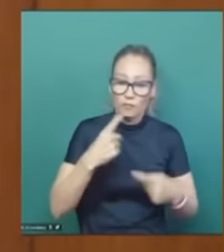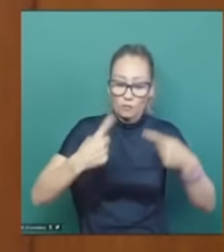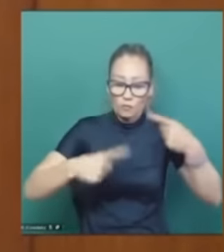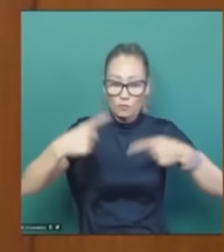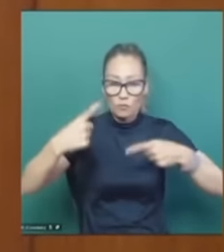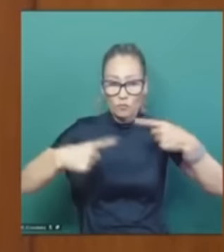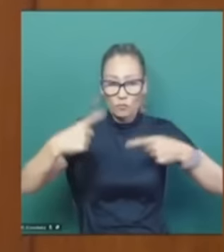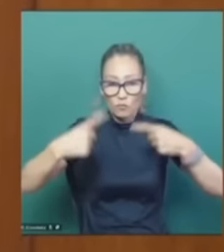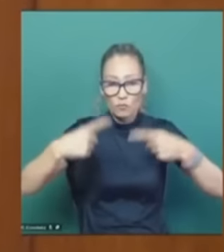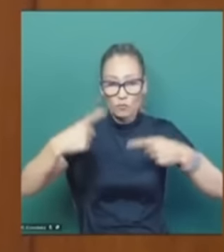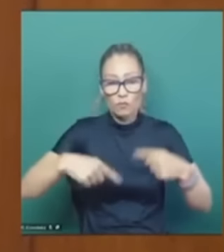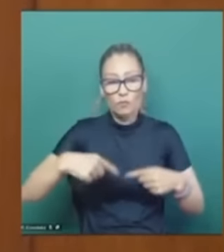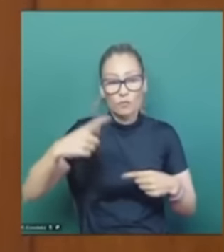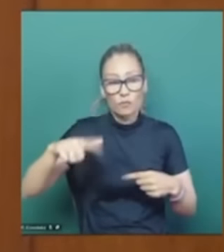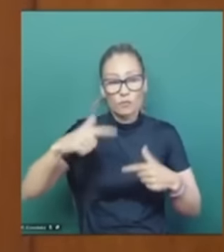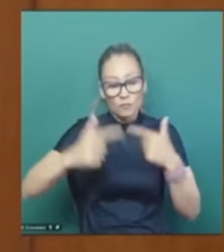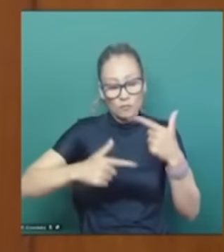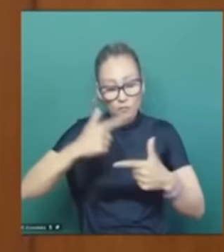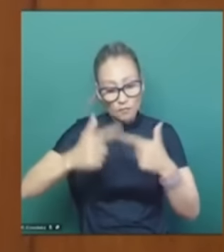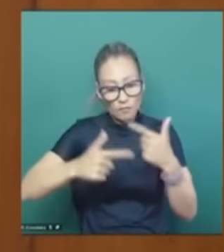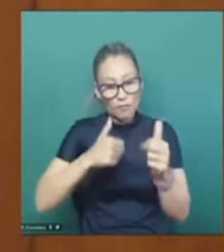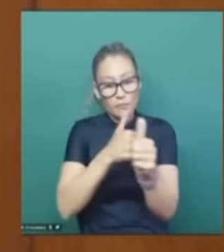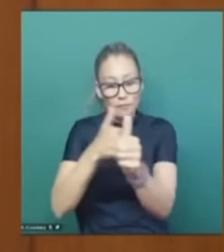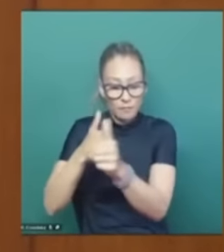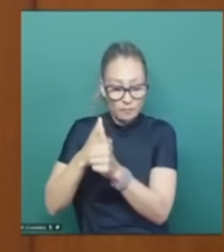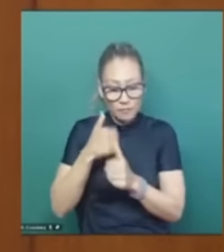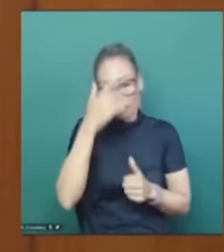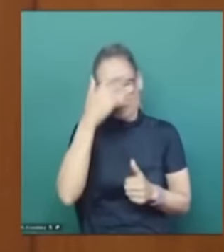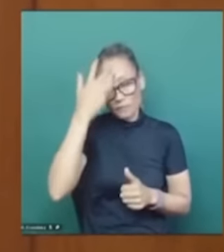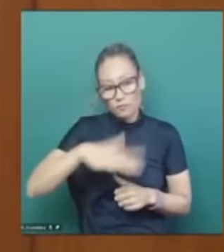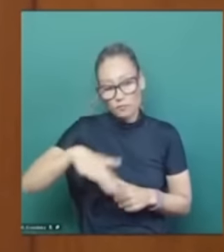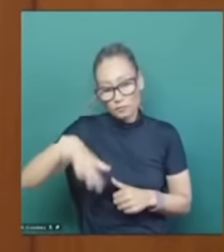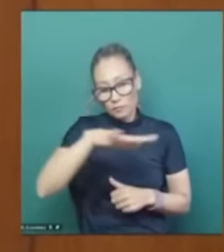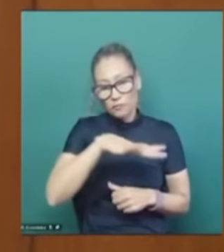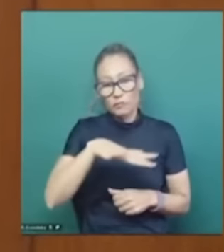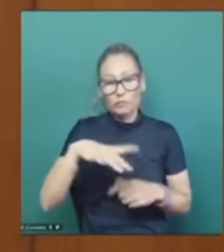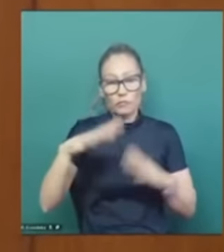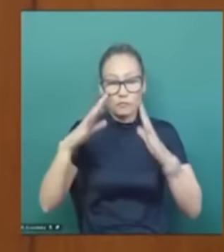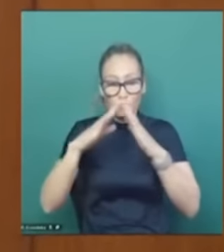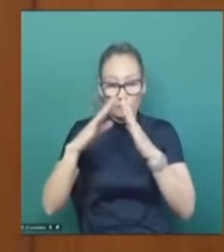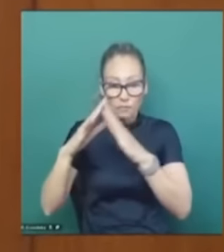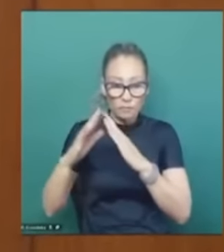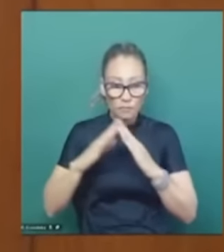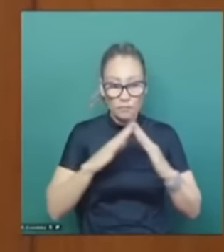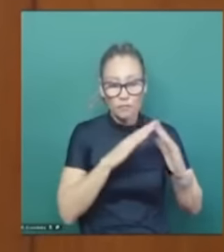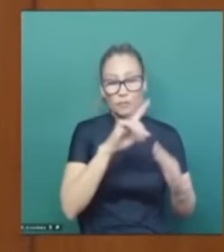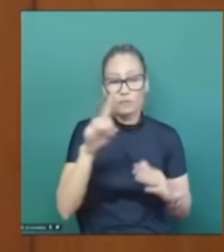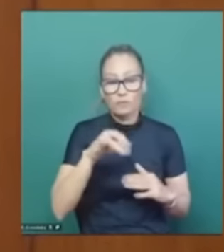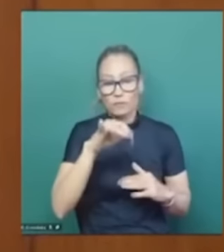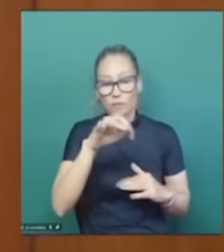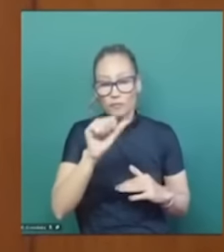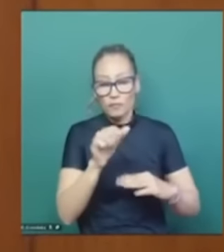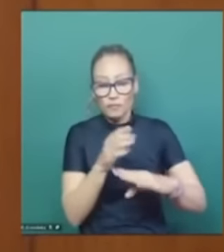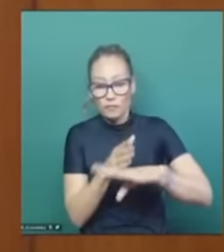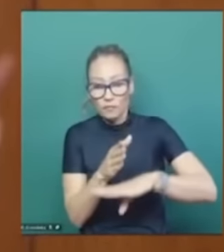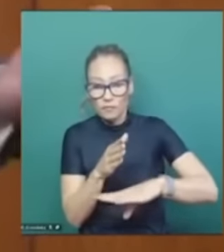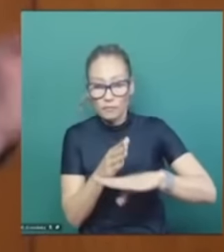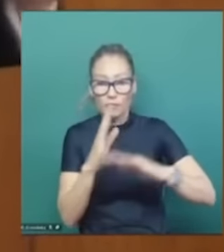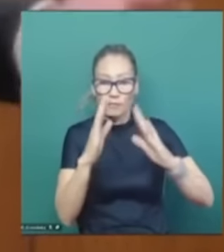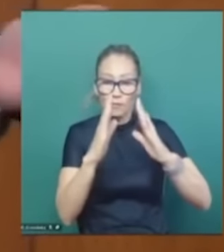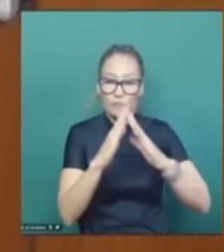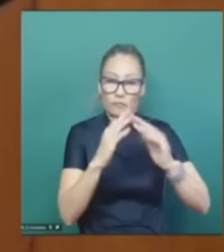de trabalho próximo das pessoas, para que as pessoas que moram nas ZEIS, as pessoas mais pobres, possam ter acesso à moradia perto da casa dela,